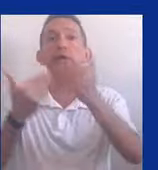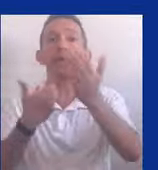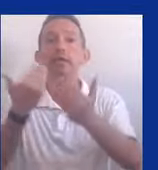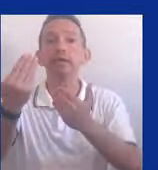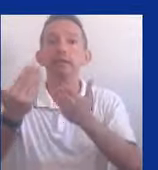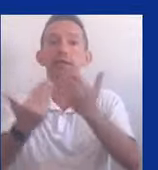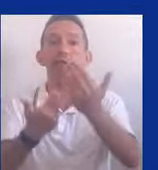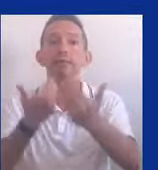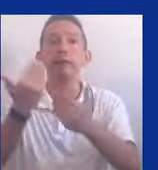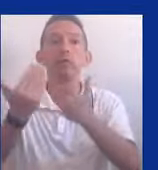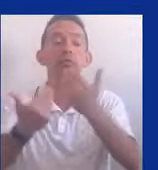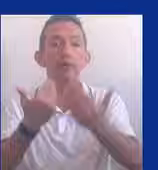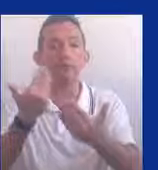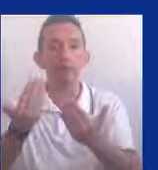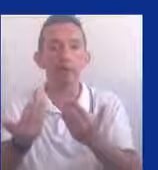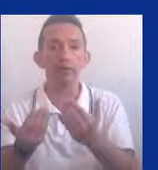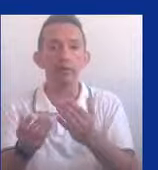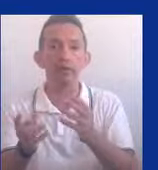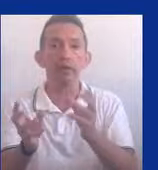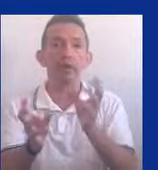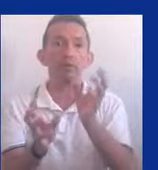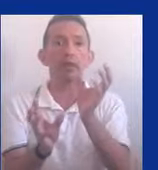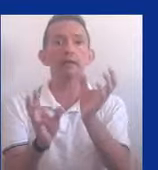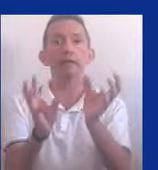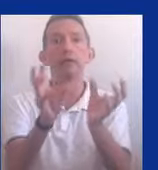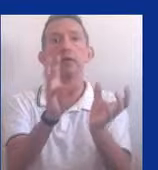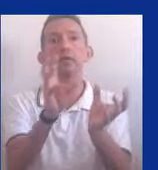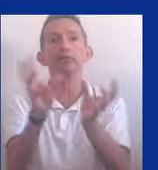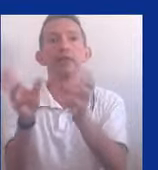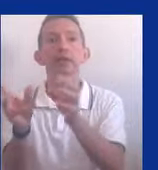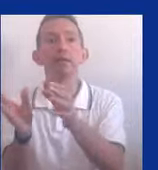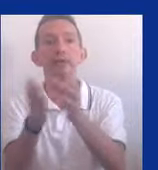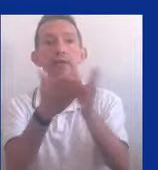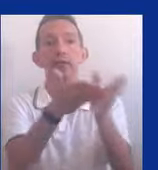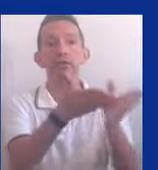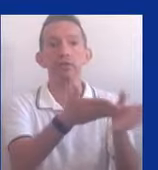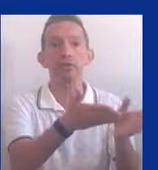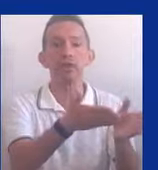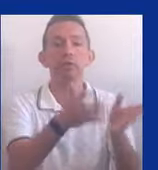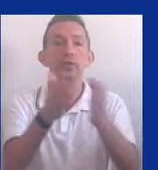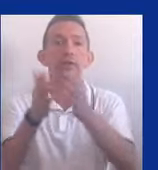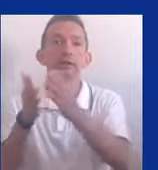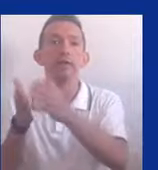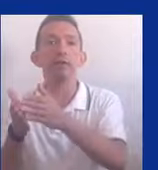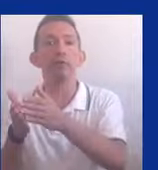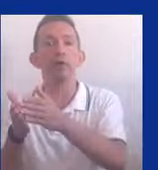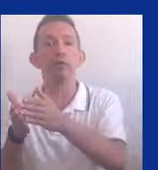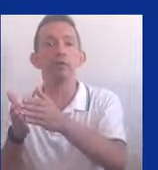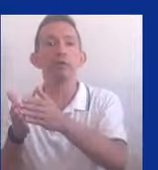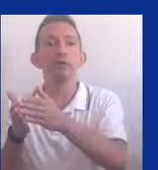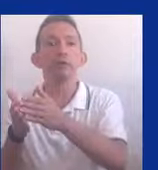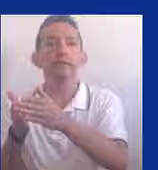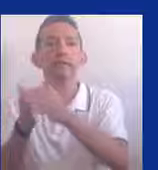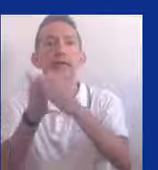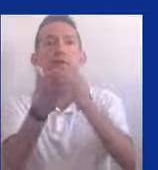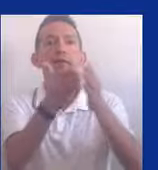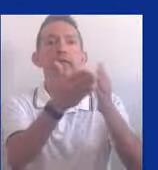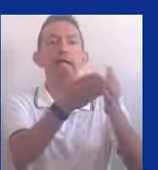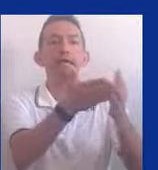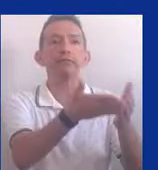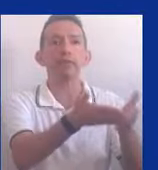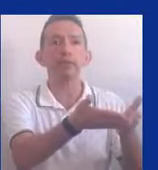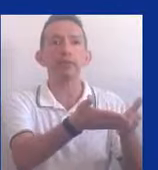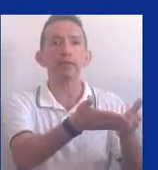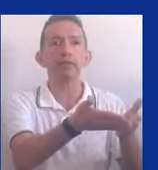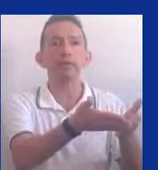são diferenças que eles perguntam a nível de prova com relação à diferença entre célula vegetal e célula animal. Célula